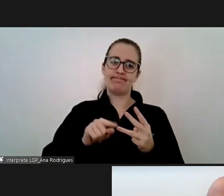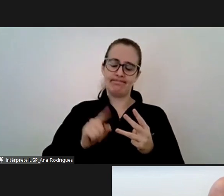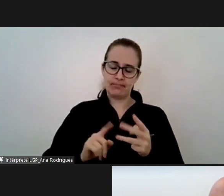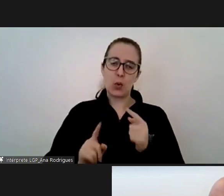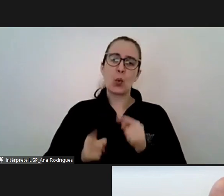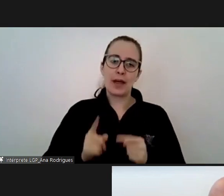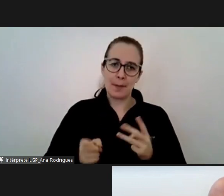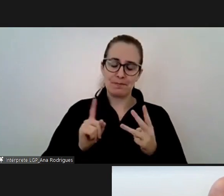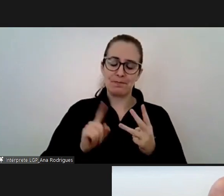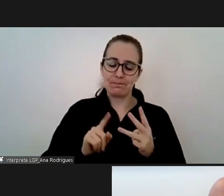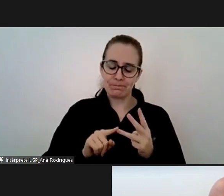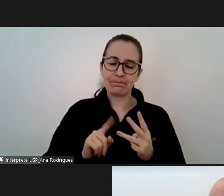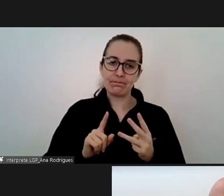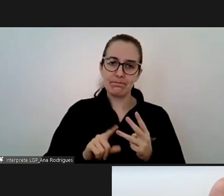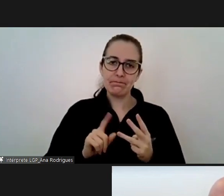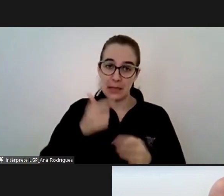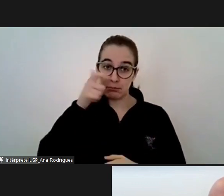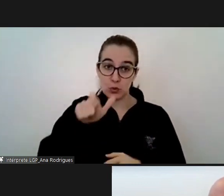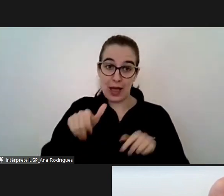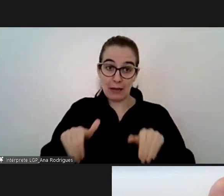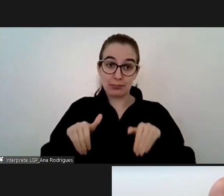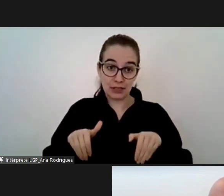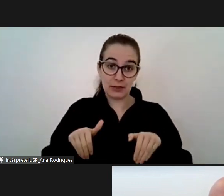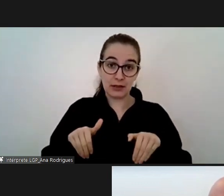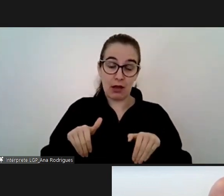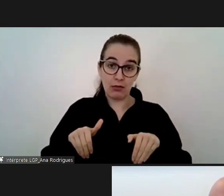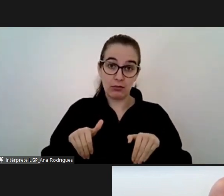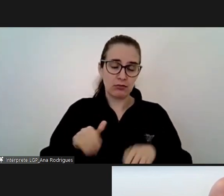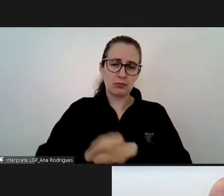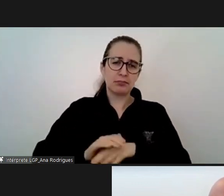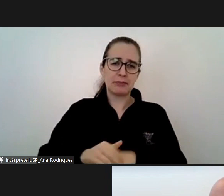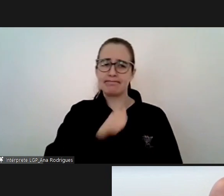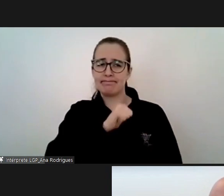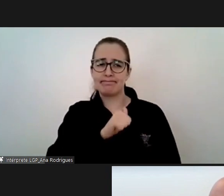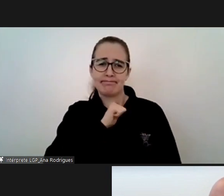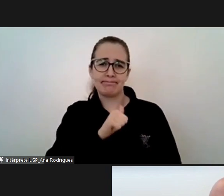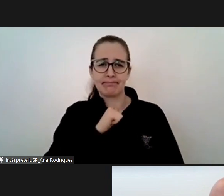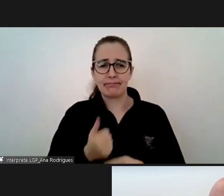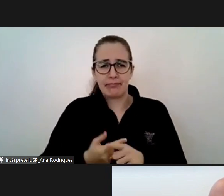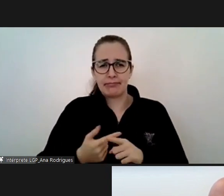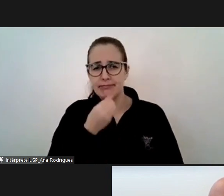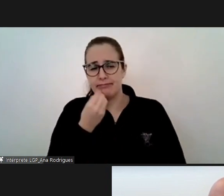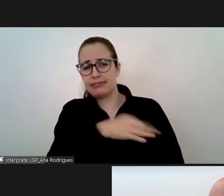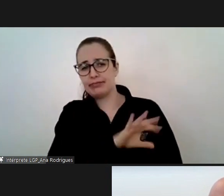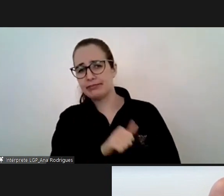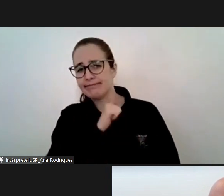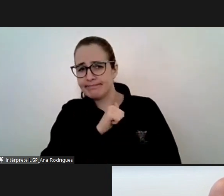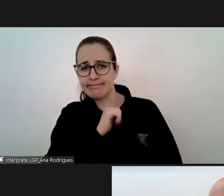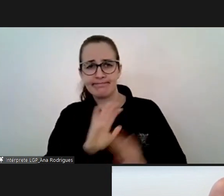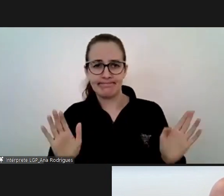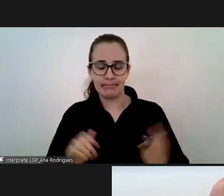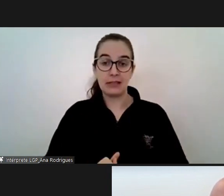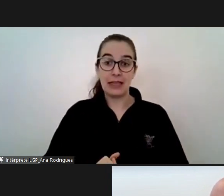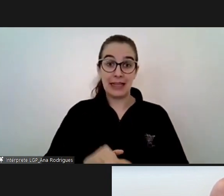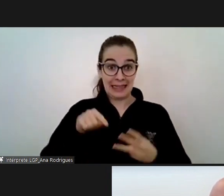a abstenção por apatia política. Ou seja, as pessoas não querem saber. E aqui eu acho que